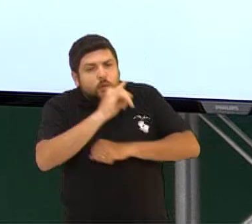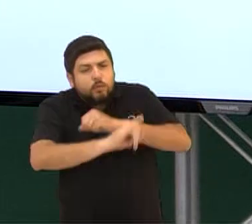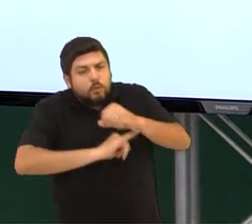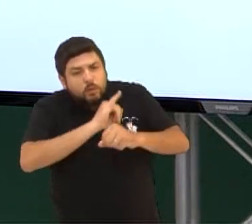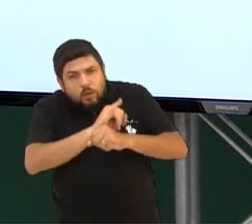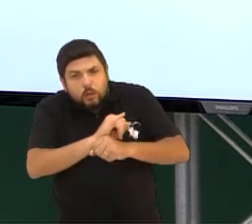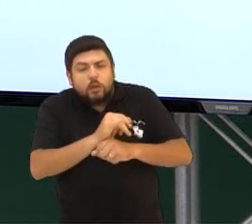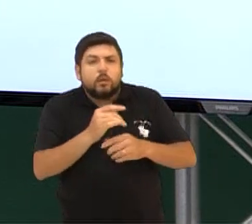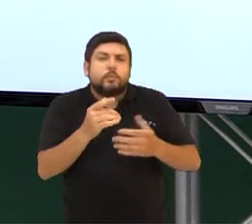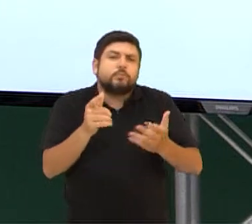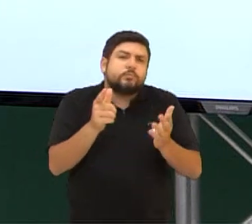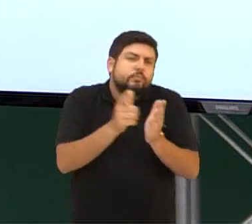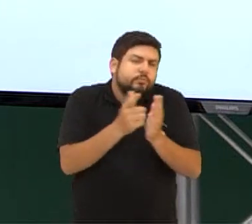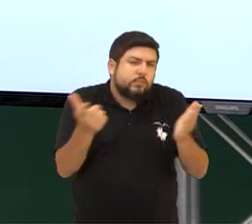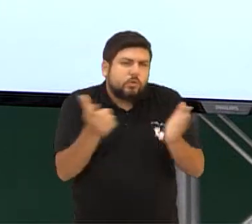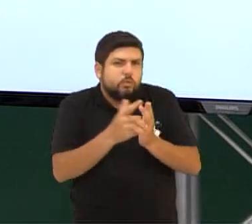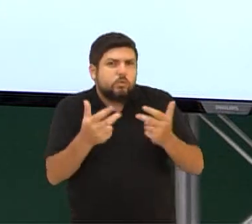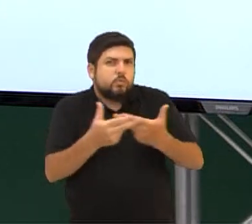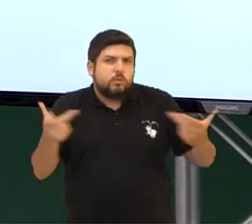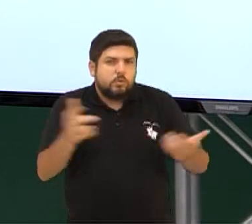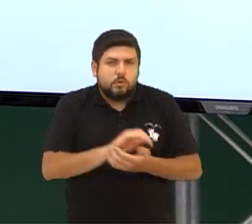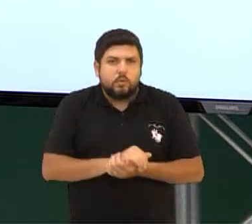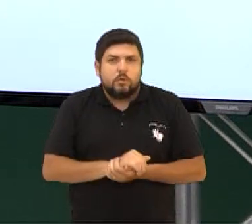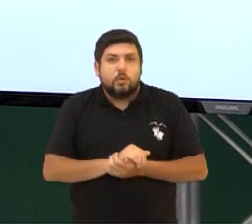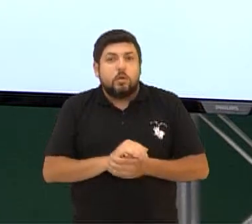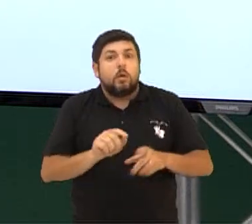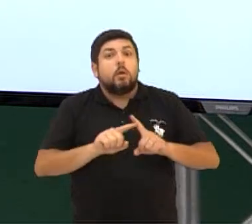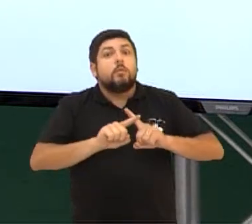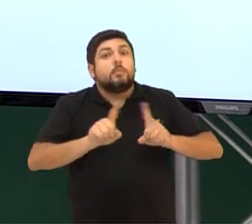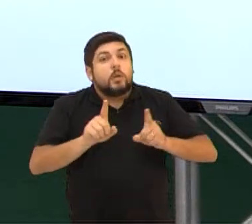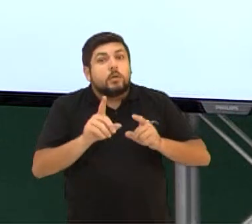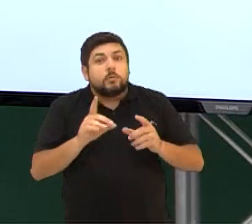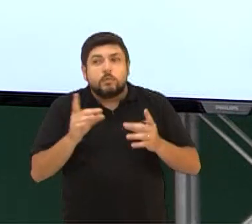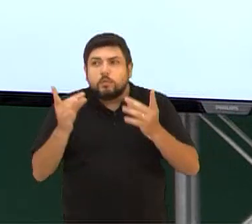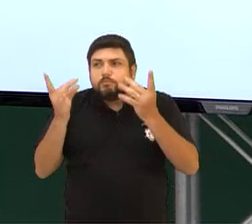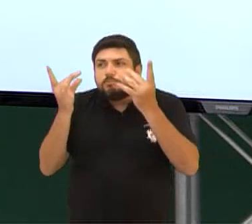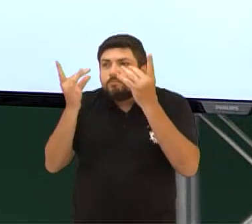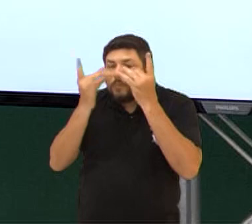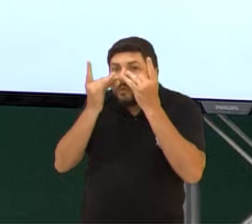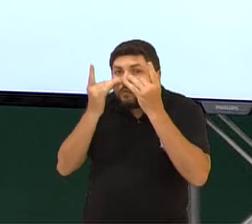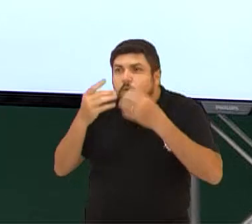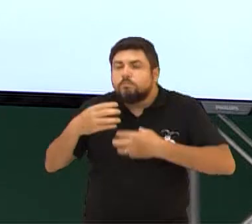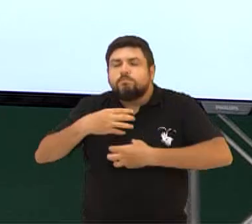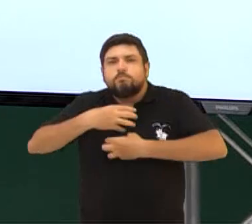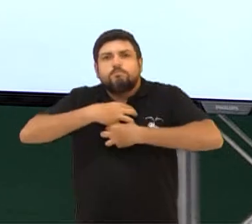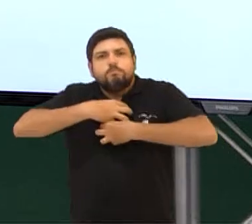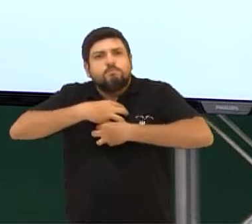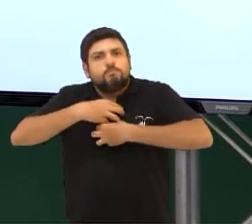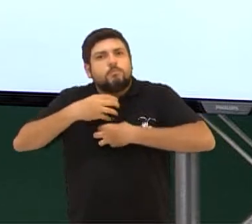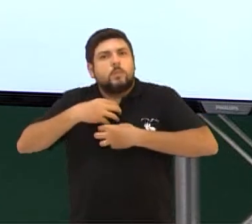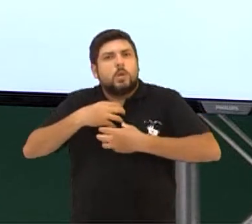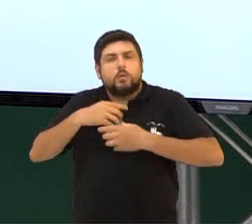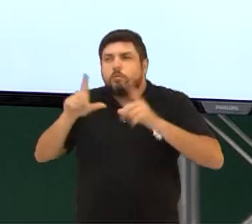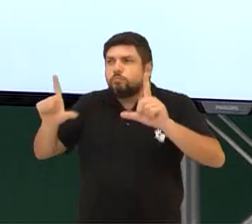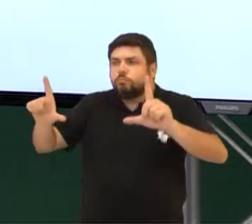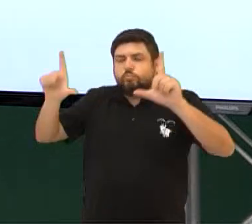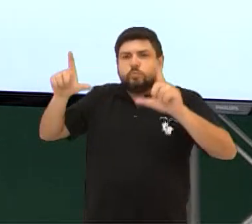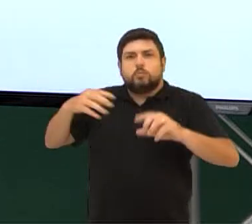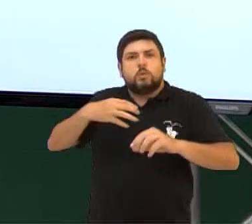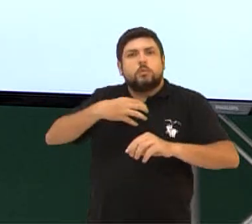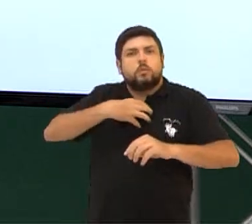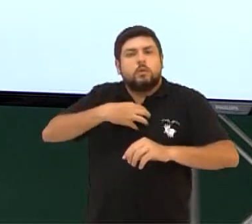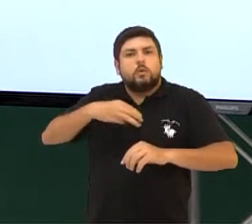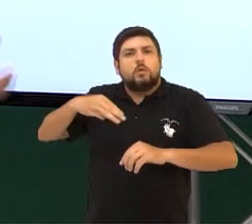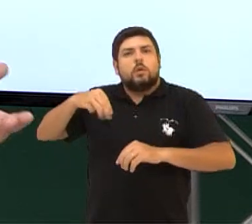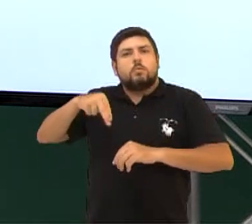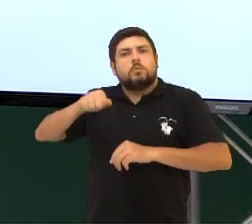mesmo. Mas o ideal que o Benjamin fala para você sentir o peso estético da Mona Lisa, para você sentir, para você ter essa percepção do peso estético